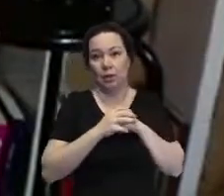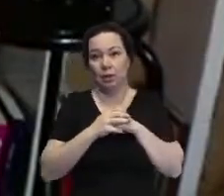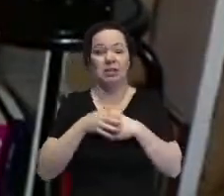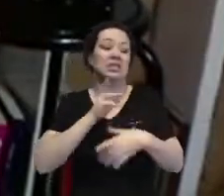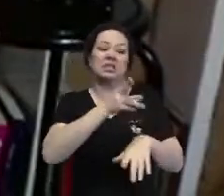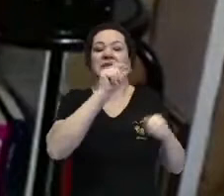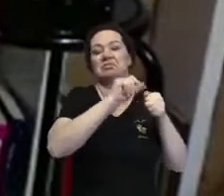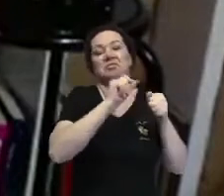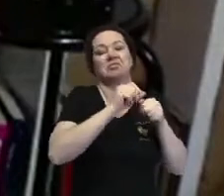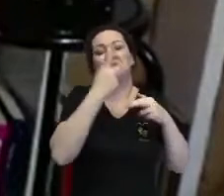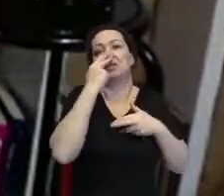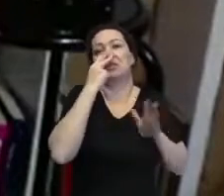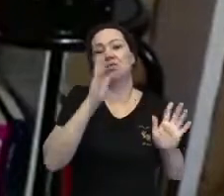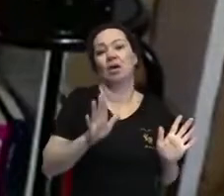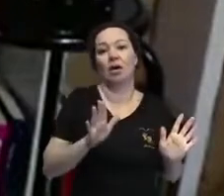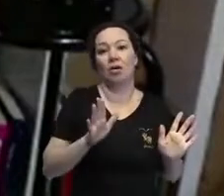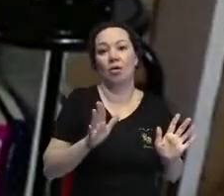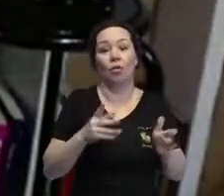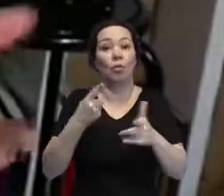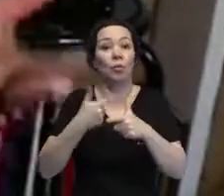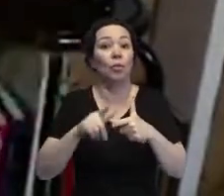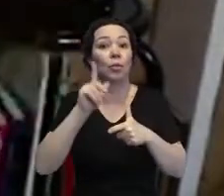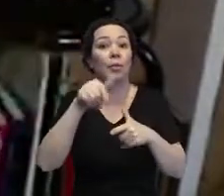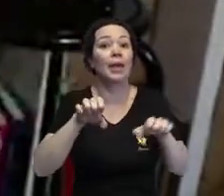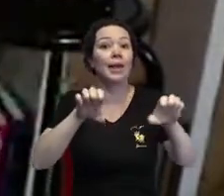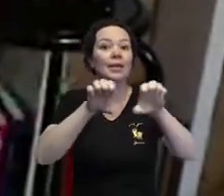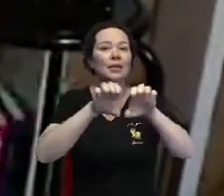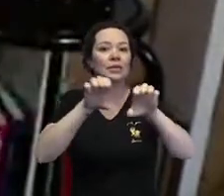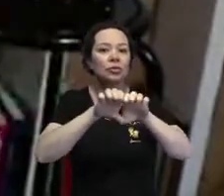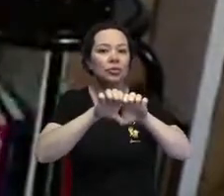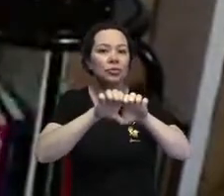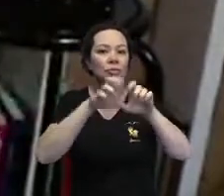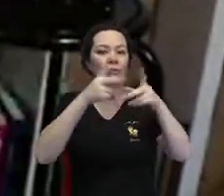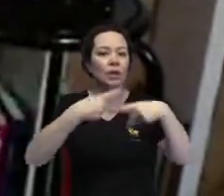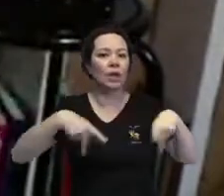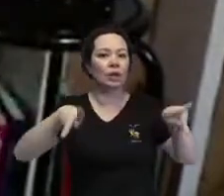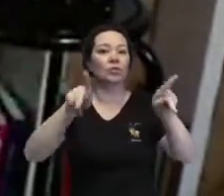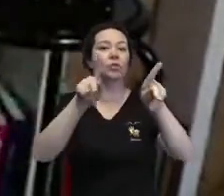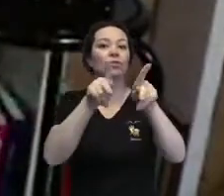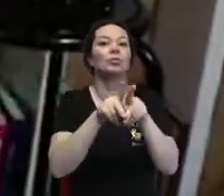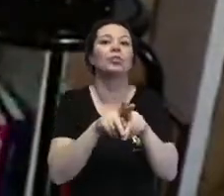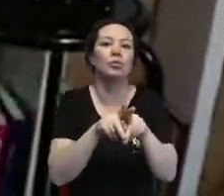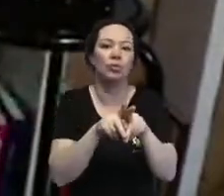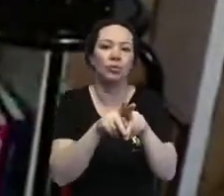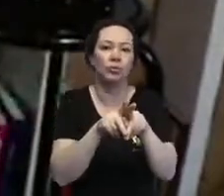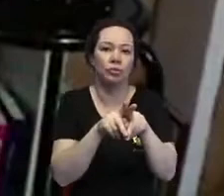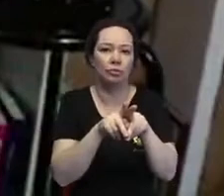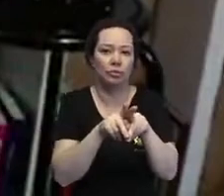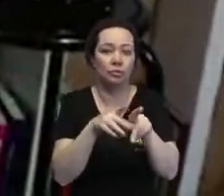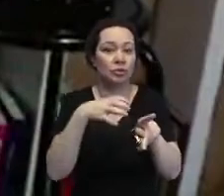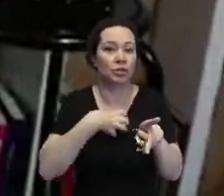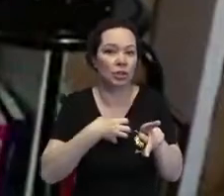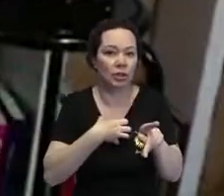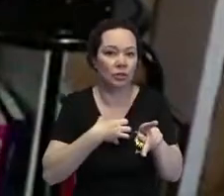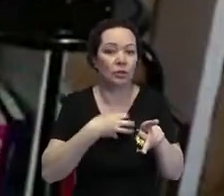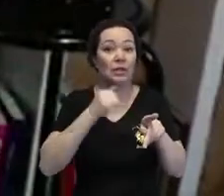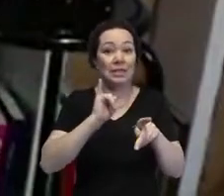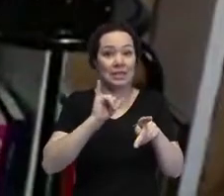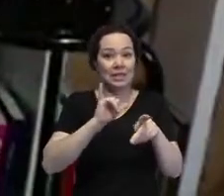assim. A questão é a estrutura de pessoas que nos cercam. E se a falta